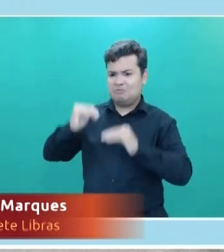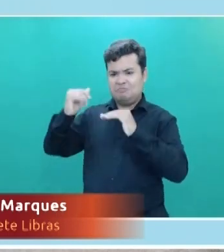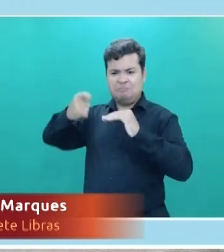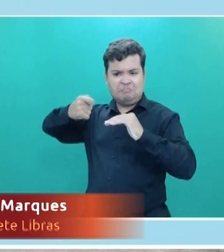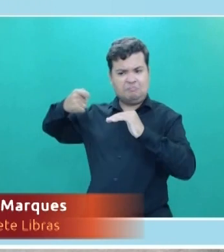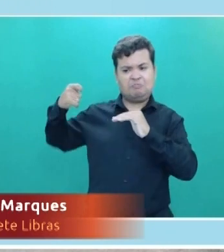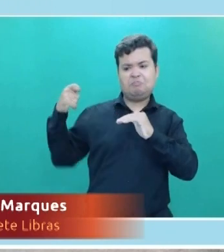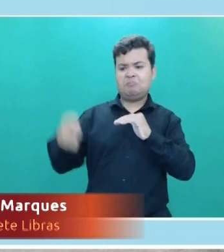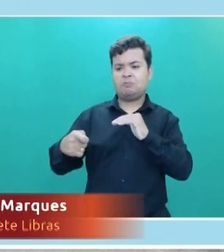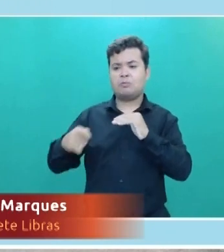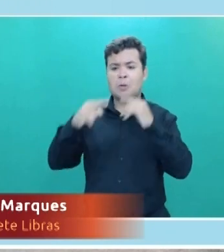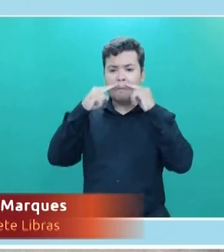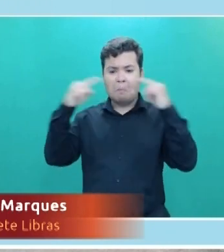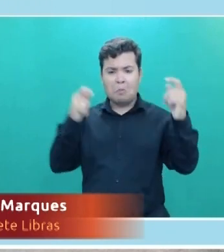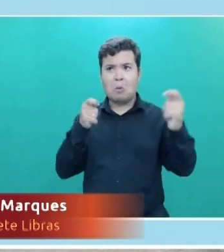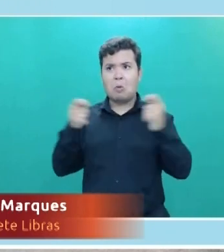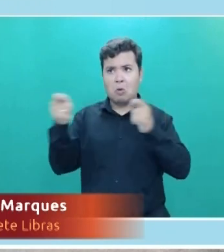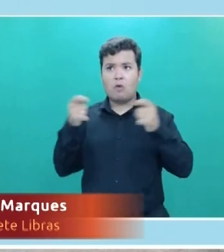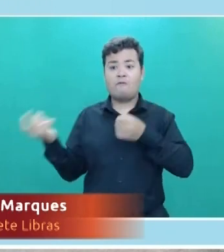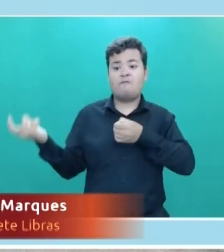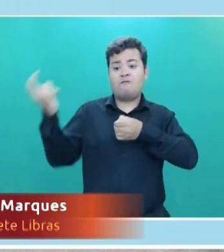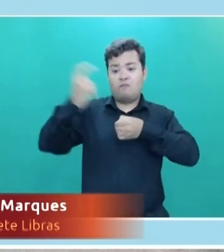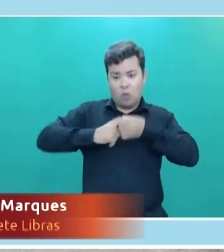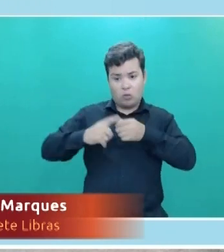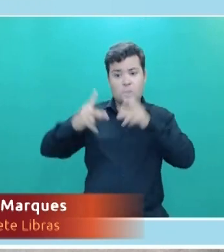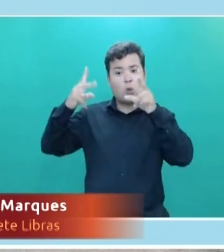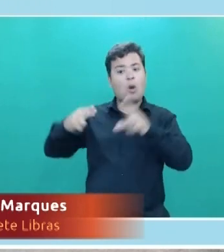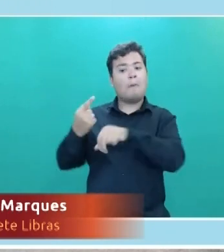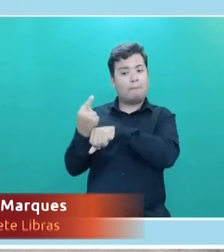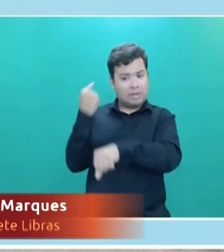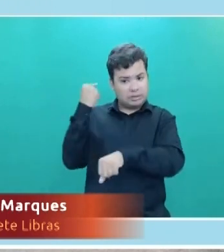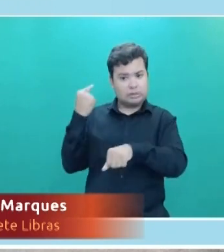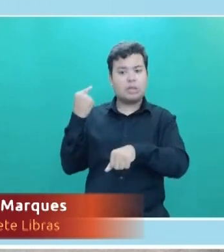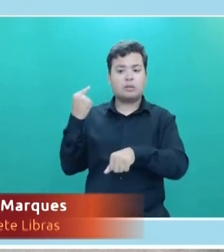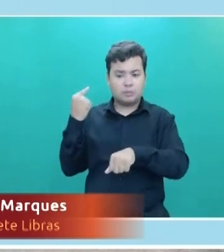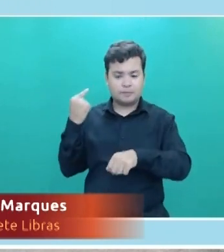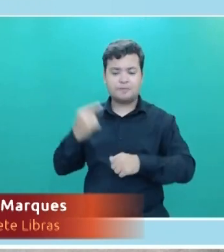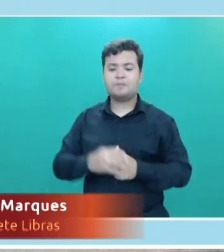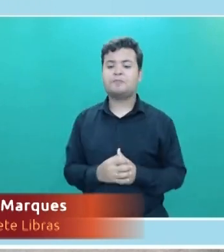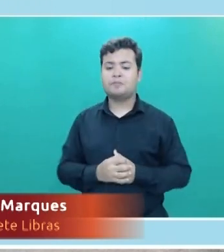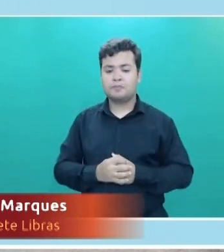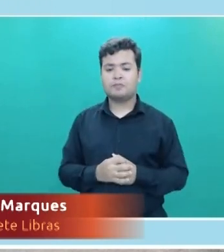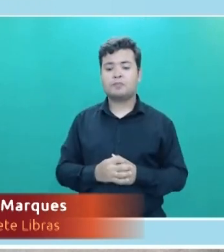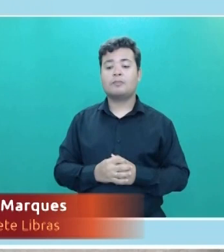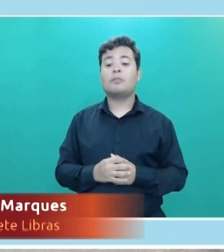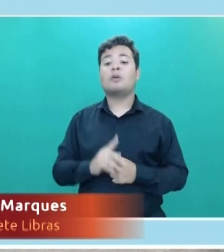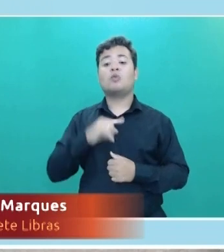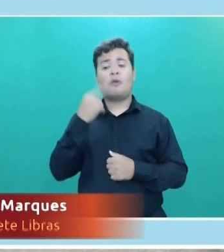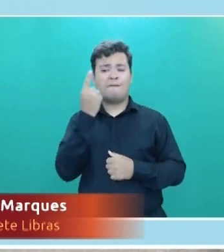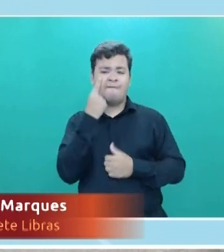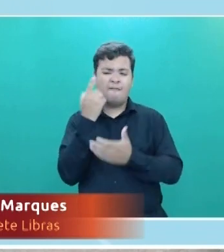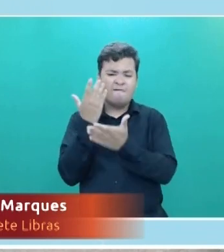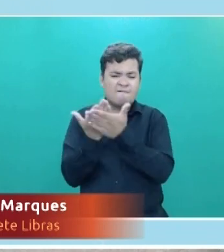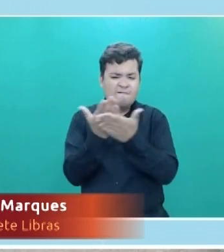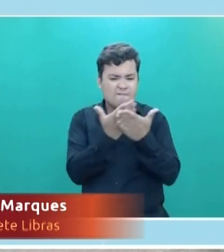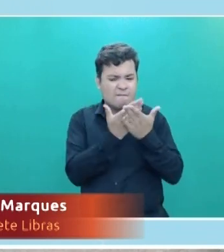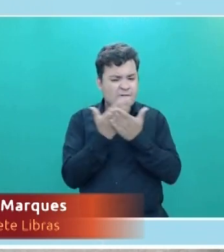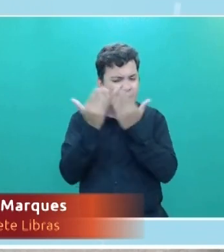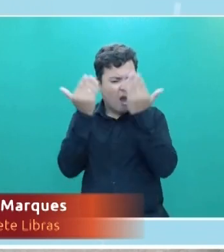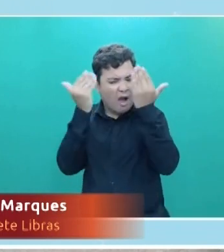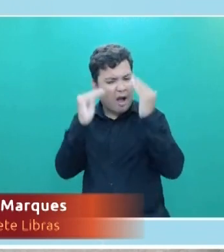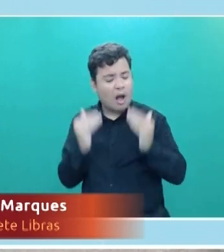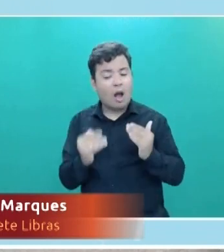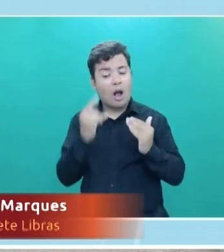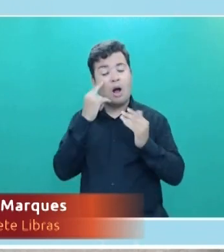racialmente, etnicamente, hierarquizada de forma social também. Então, quando a gente analisa dessa forma, fica muito claro